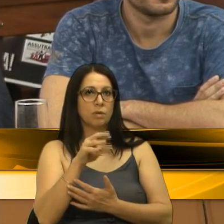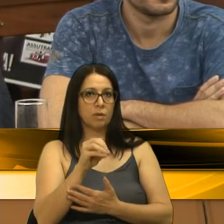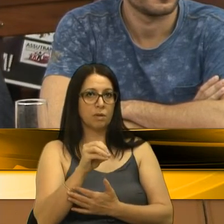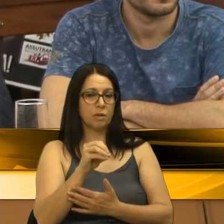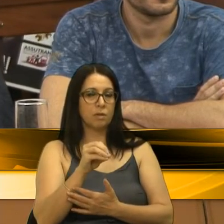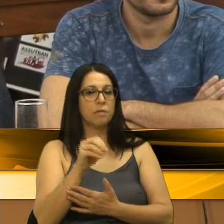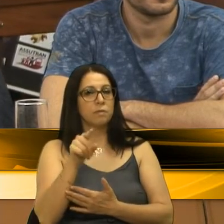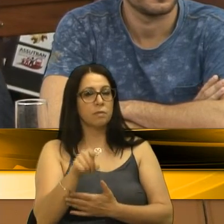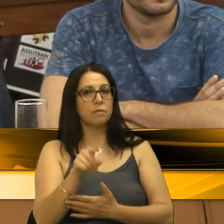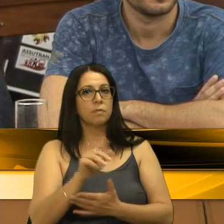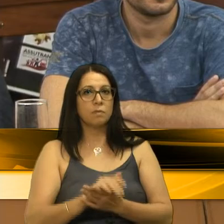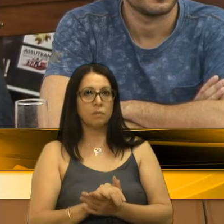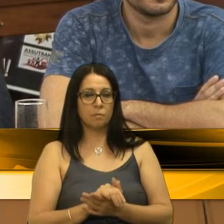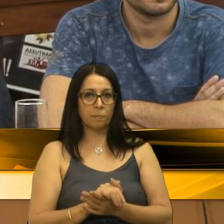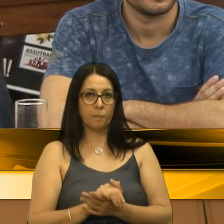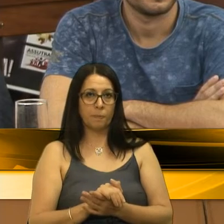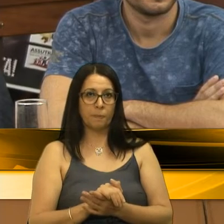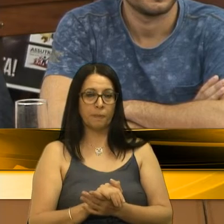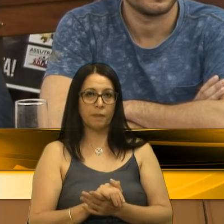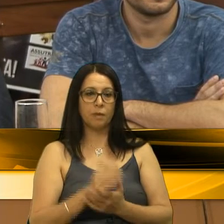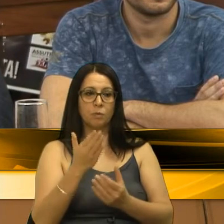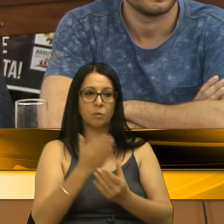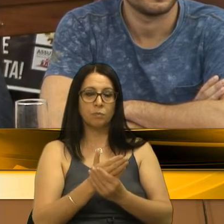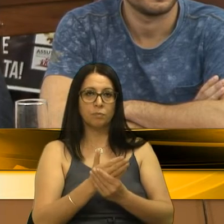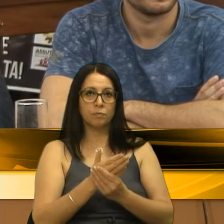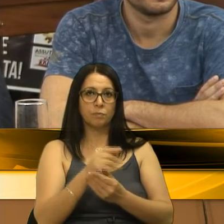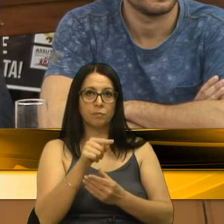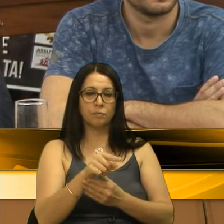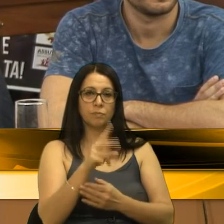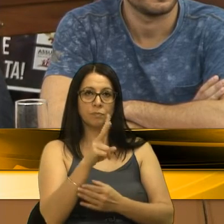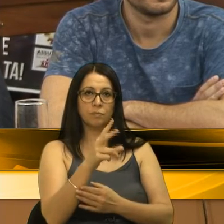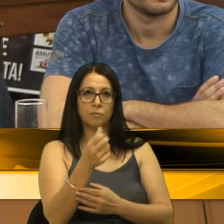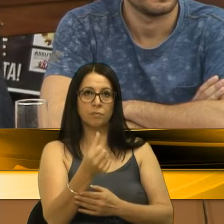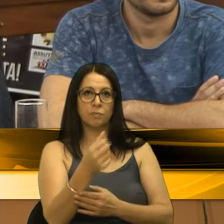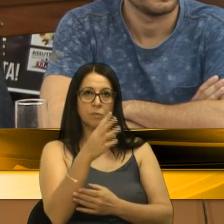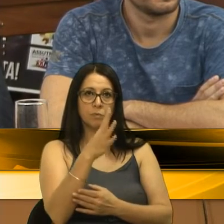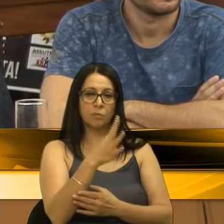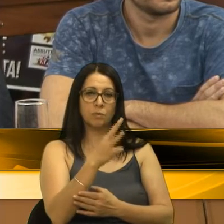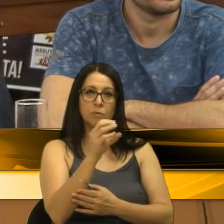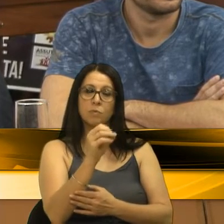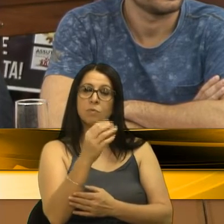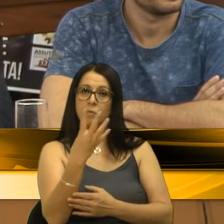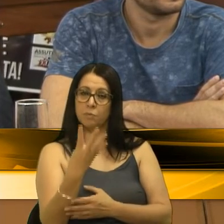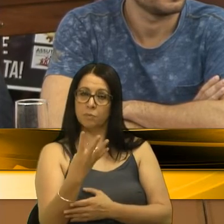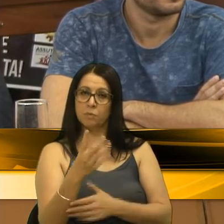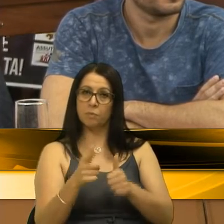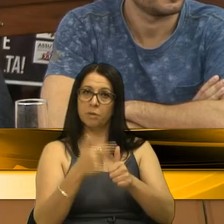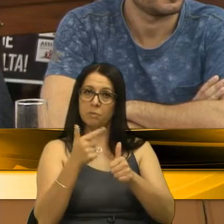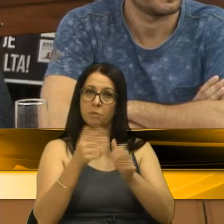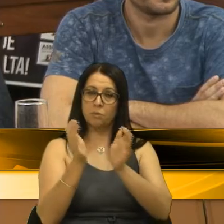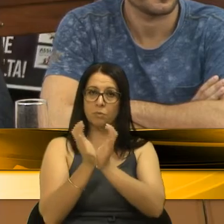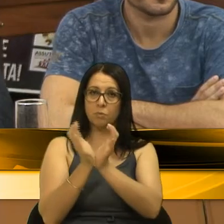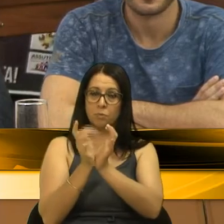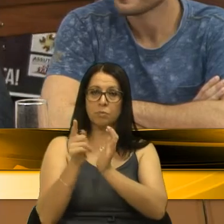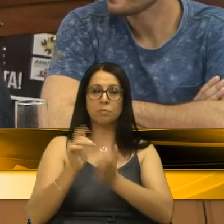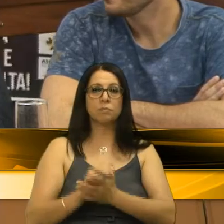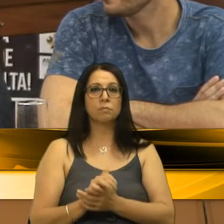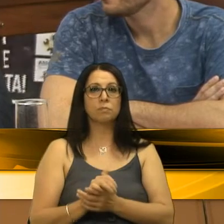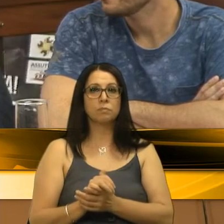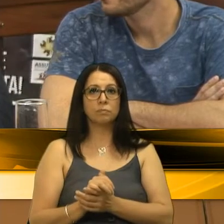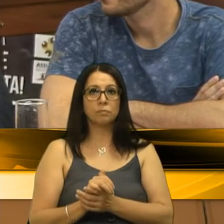da decisão em recurso extraordinário, em mandado de segurança, proferida pelo